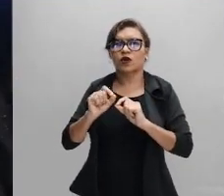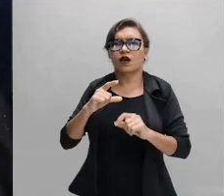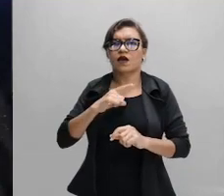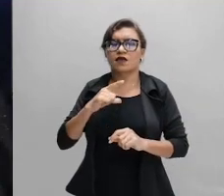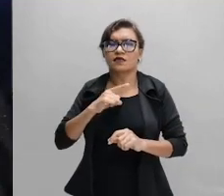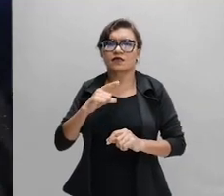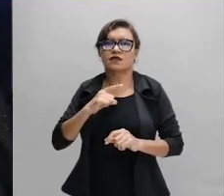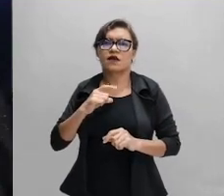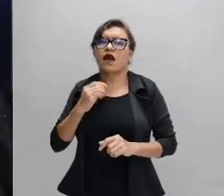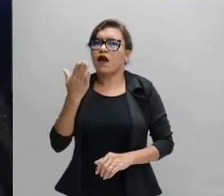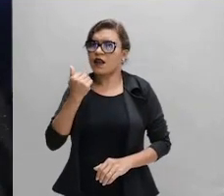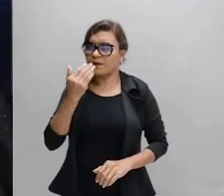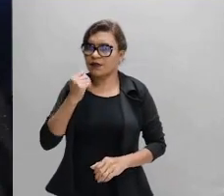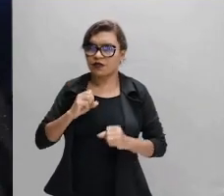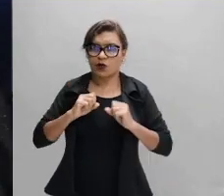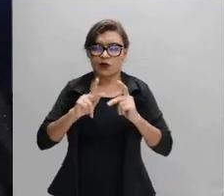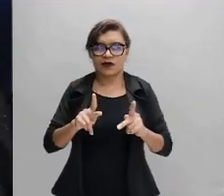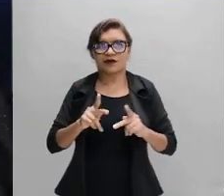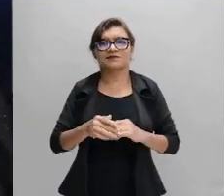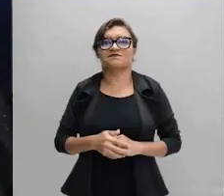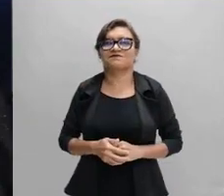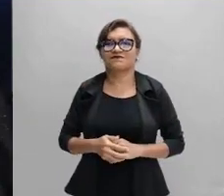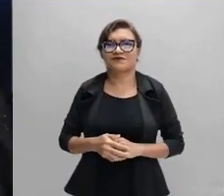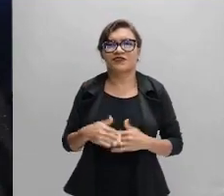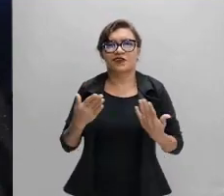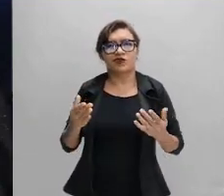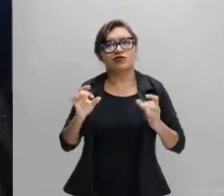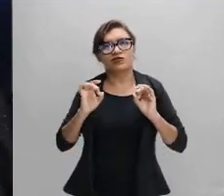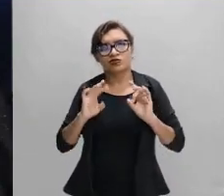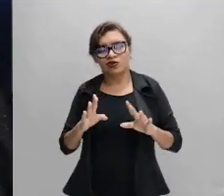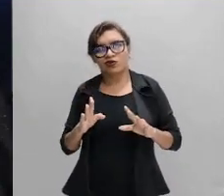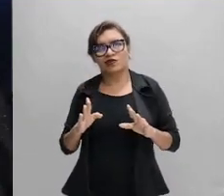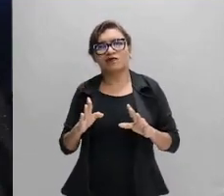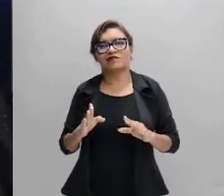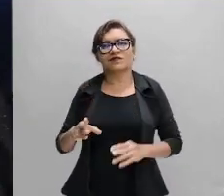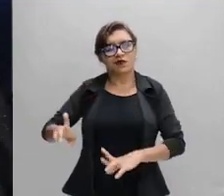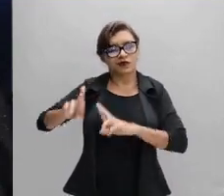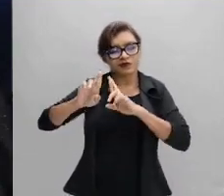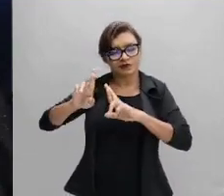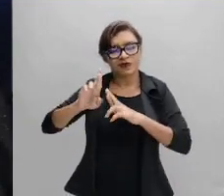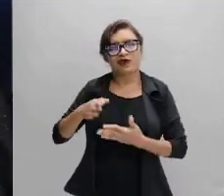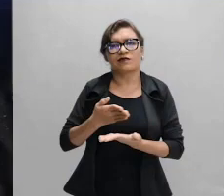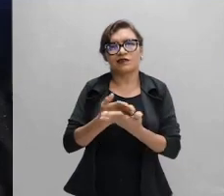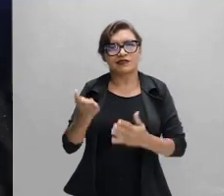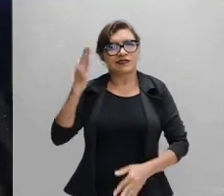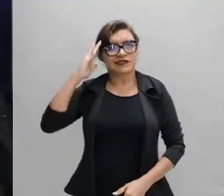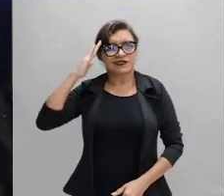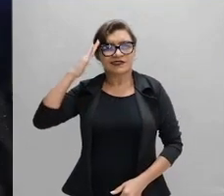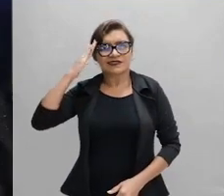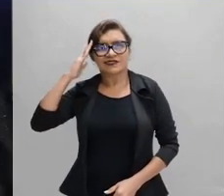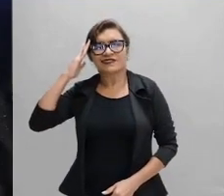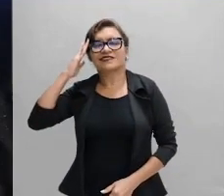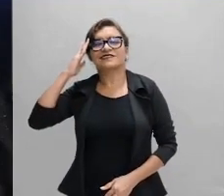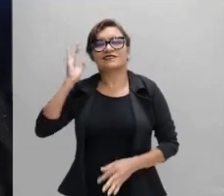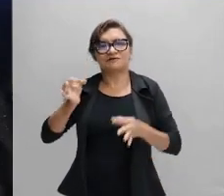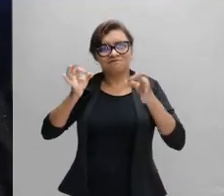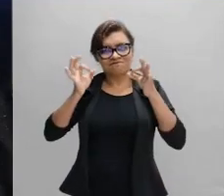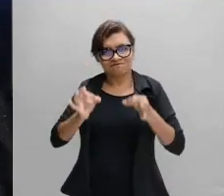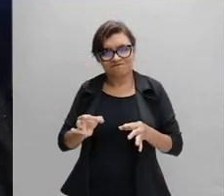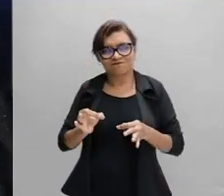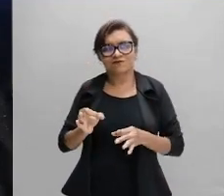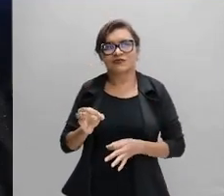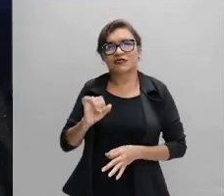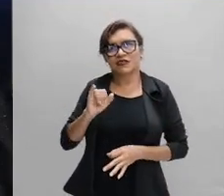de quando nós formos nos alimentar, tá certo? Então, galera, eu vou ficando por aqui. Eu espero que vocês tenham entendido, tenham compreendido aí um pouquinho